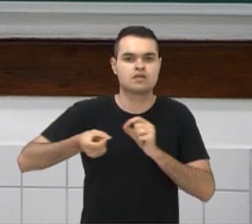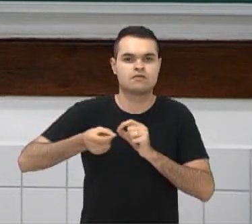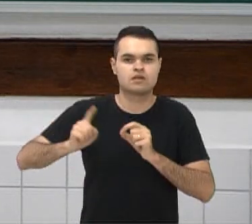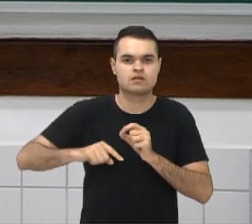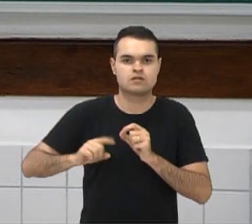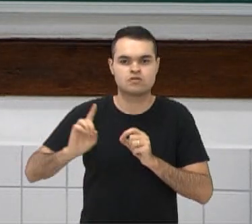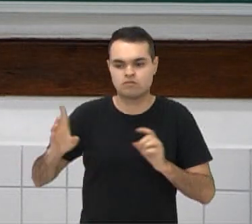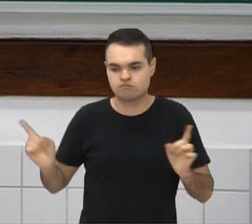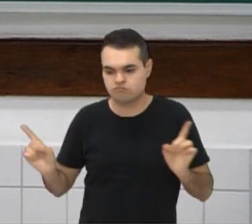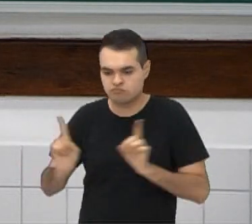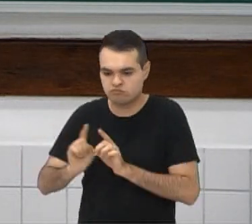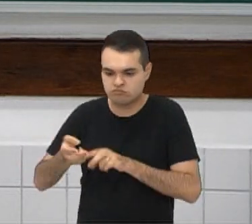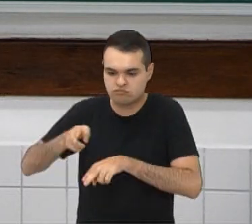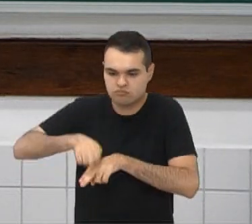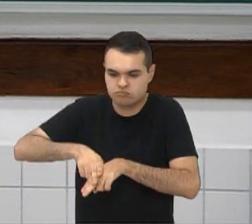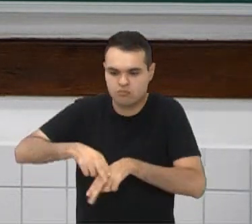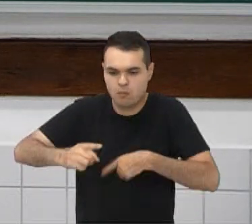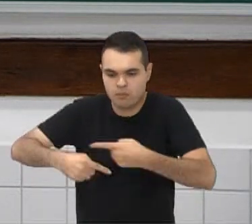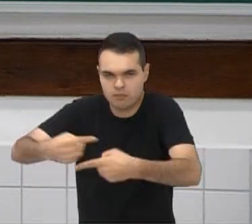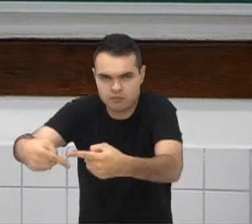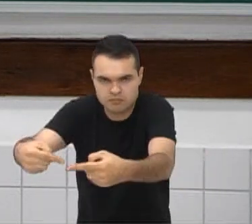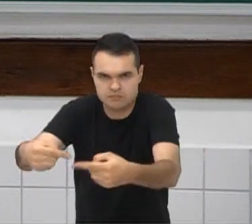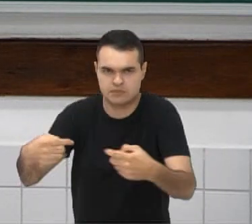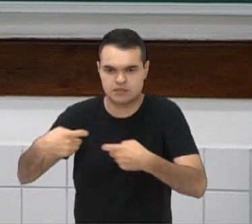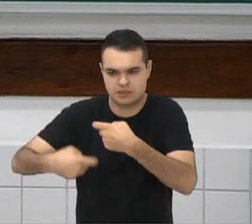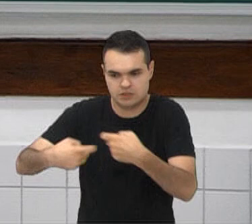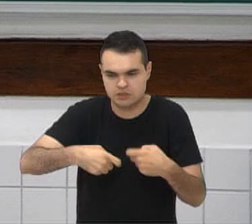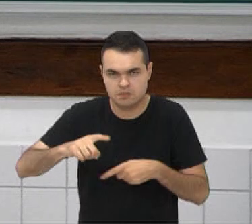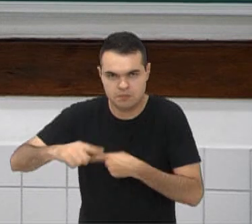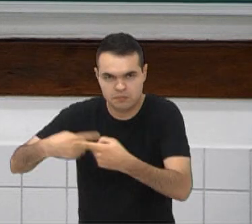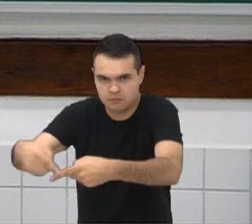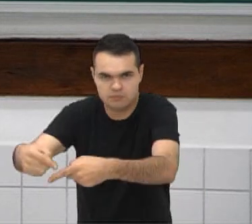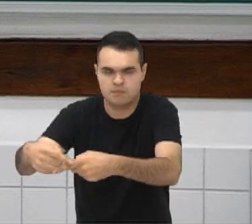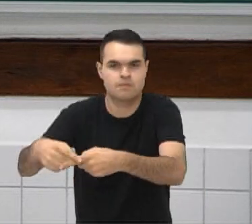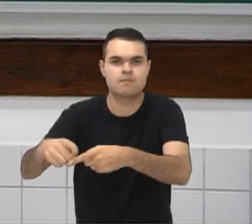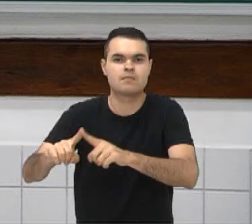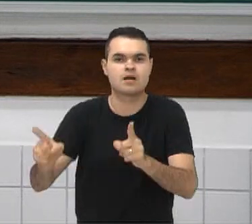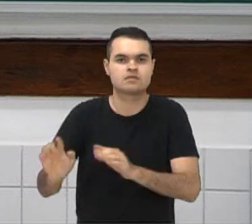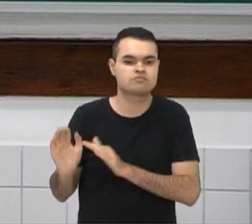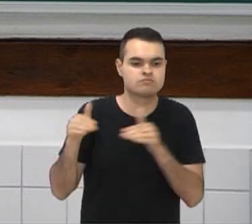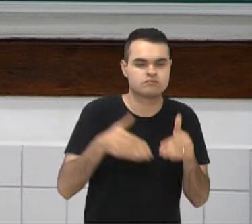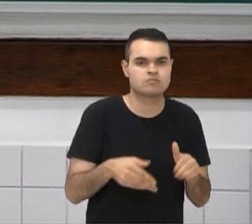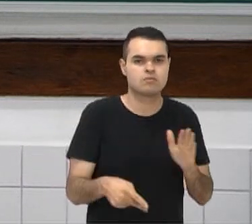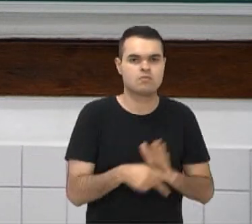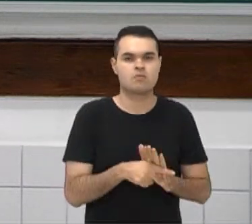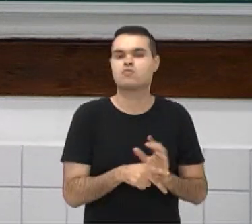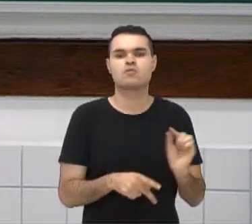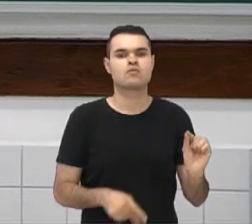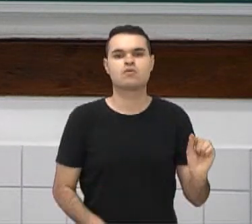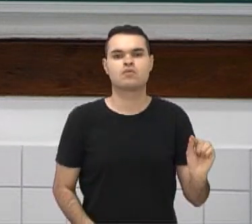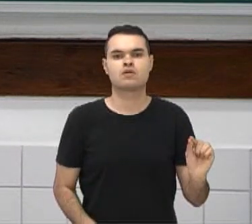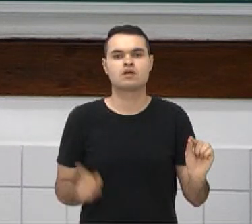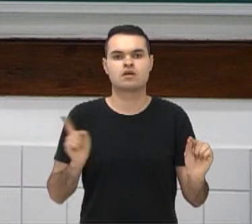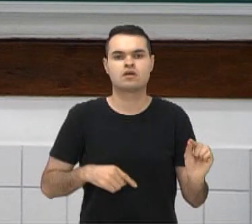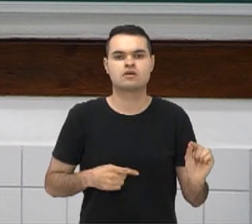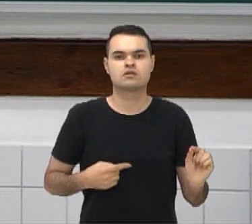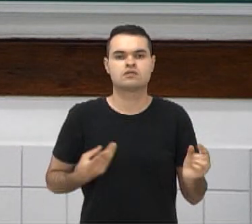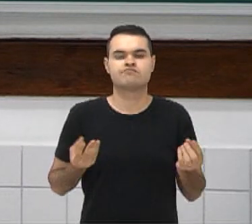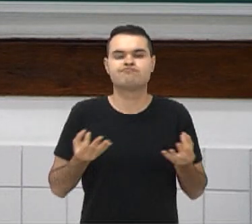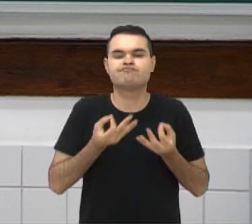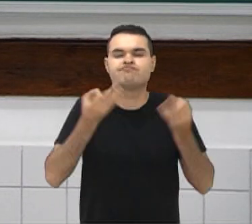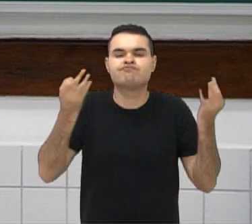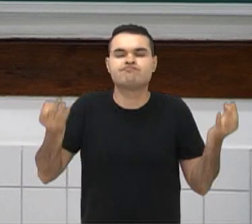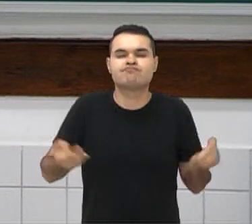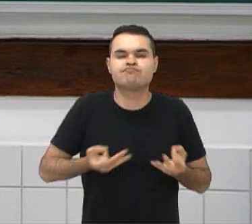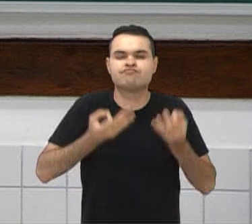cópula somente para a reprodução, mas eles também realizam a cópula referente à questão de ter prazer no ato.